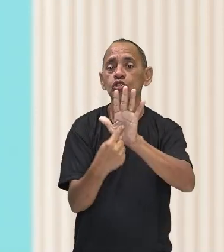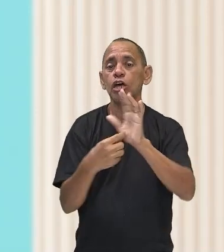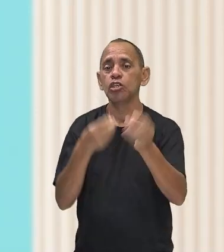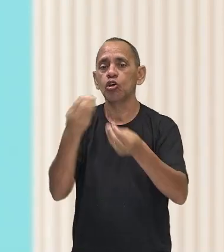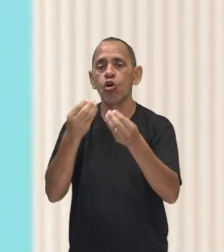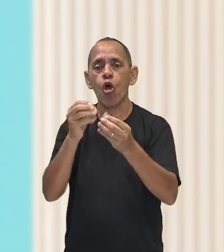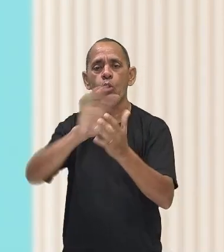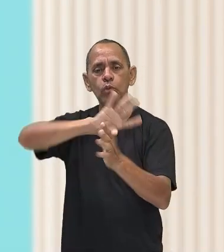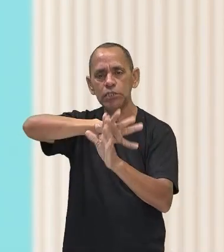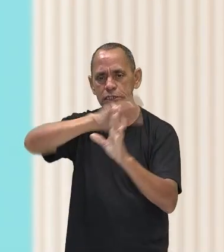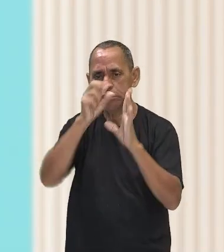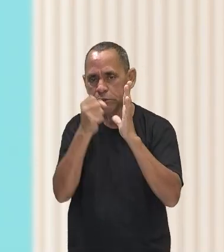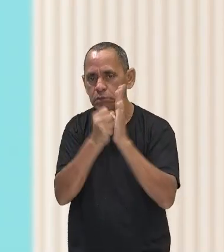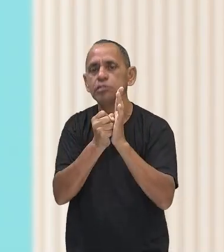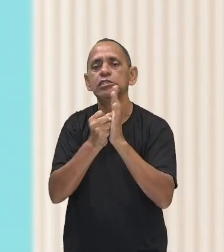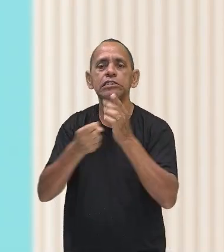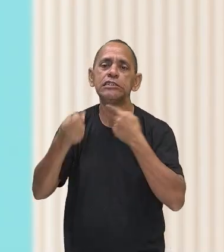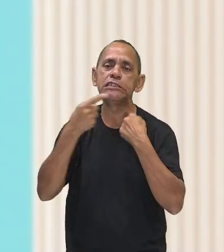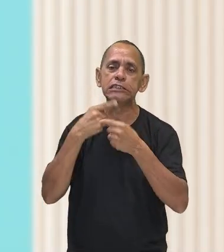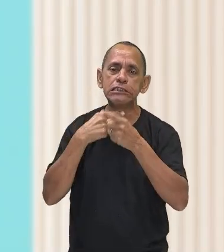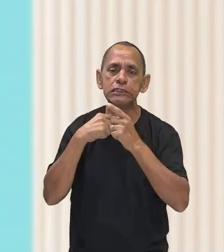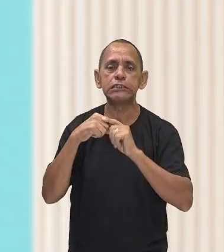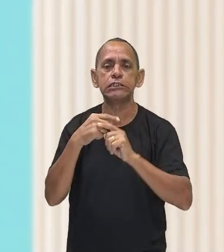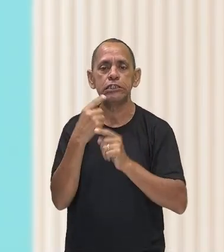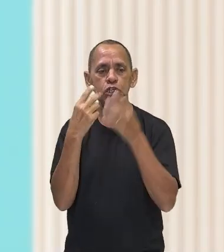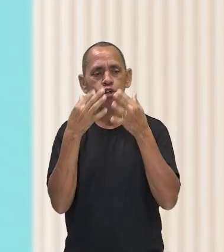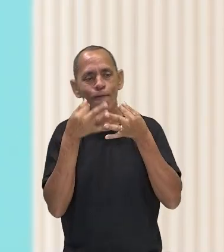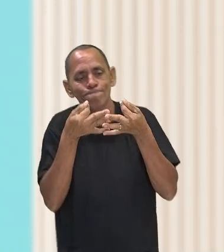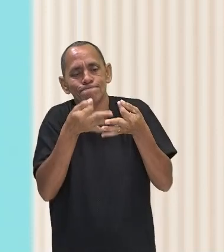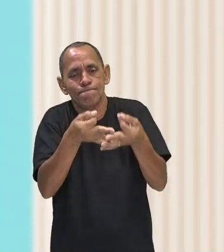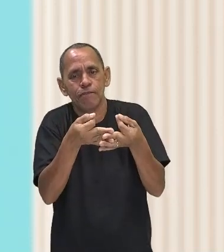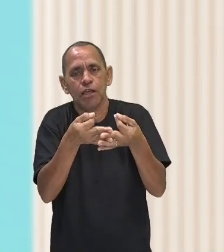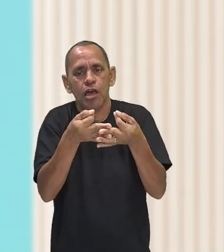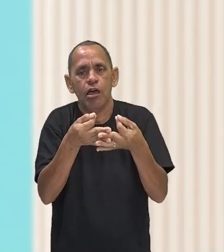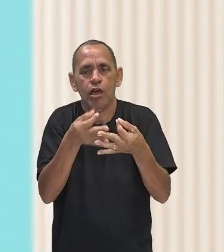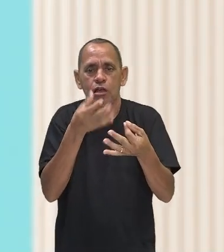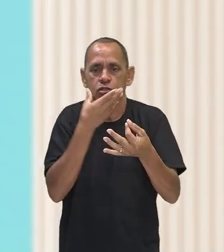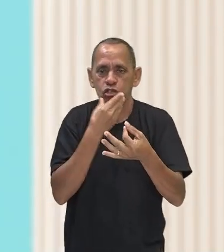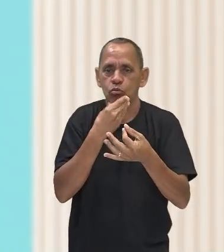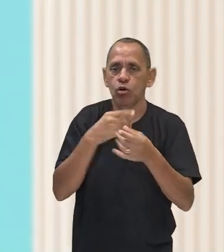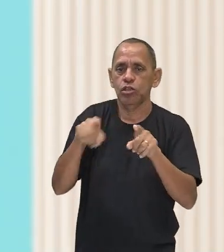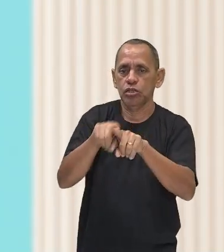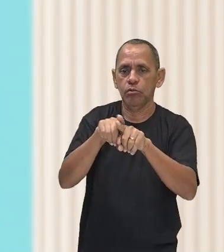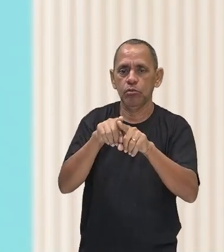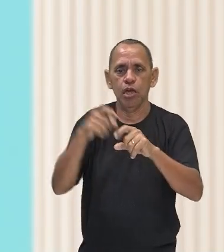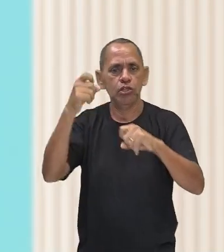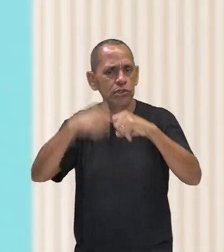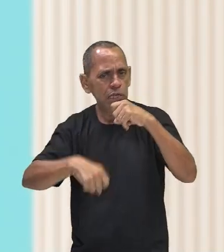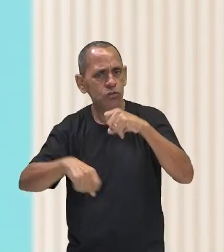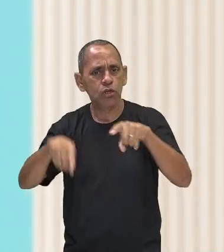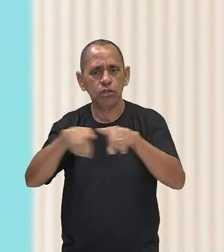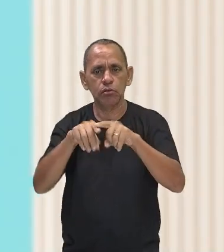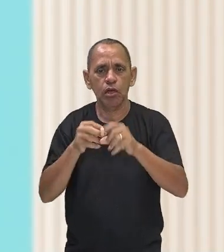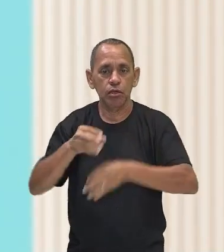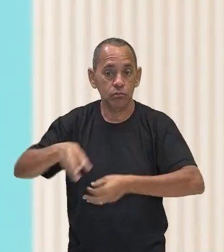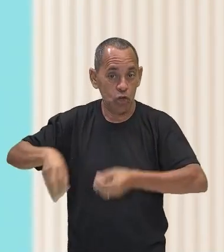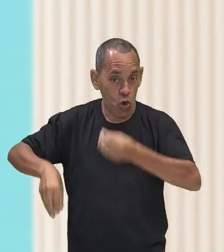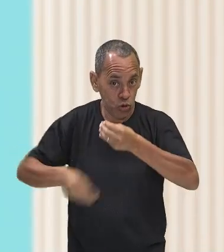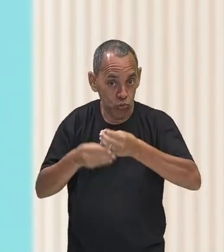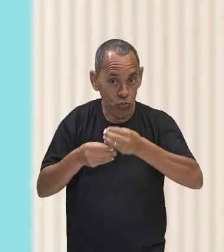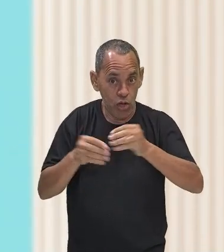símbolo de desejo e atratividade sexual isso pode contribuir paraa